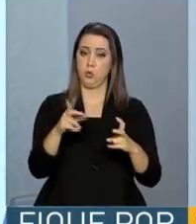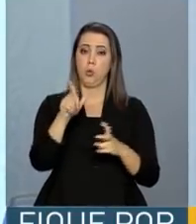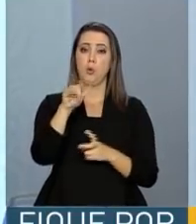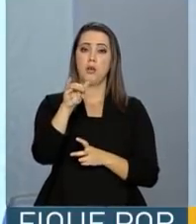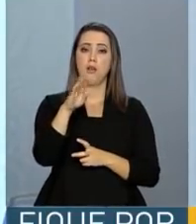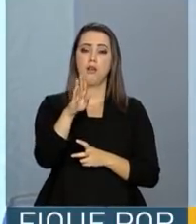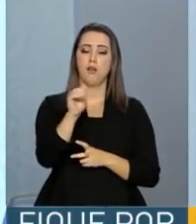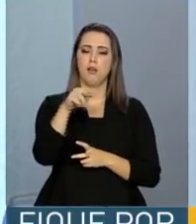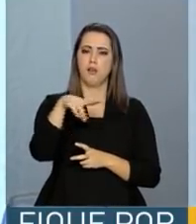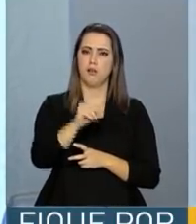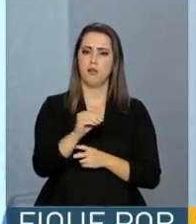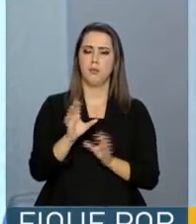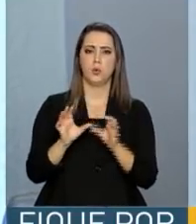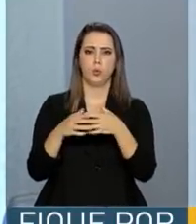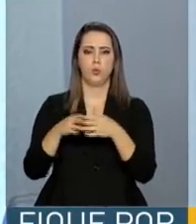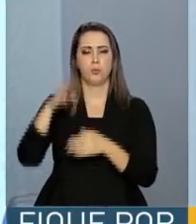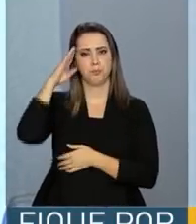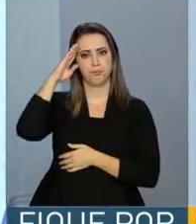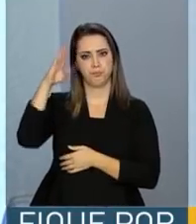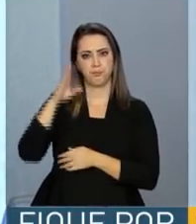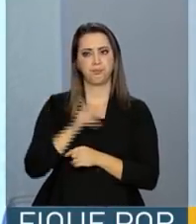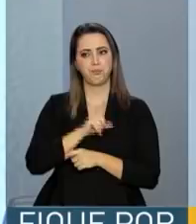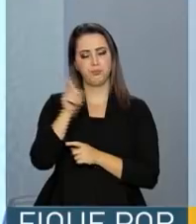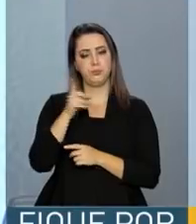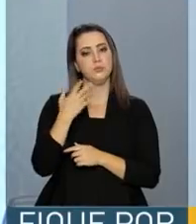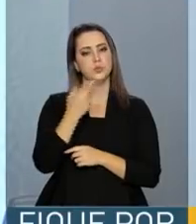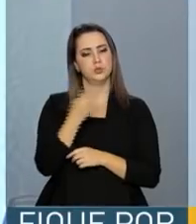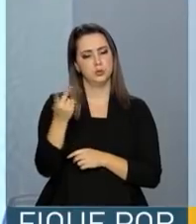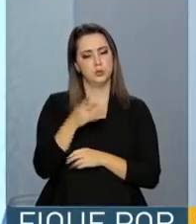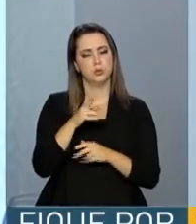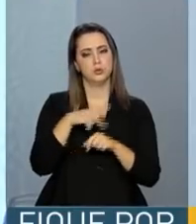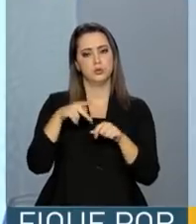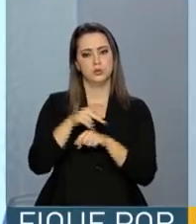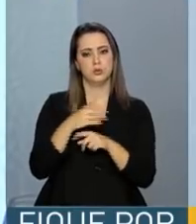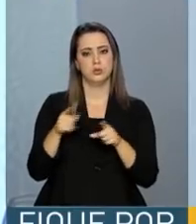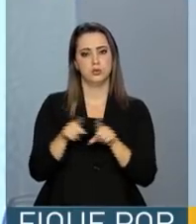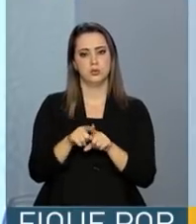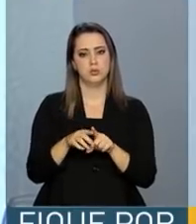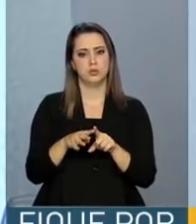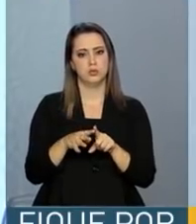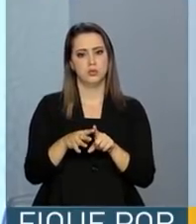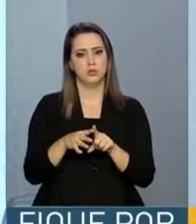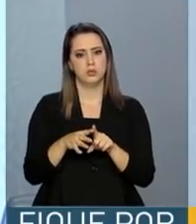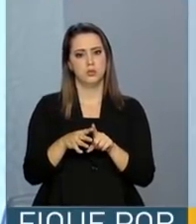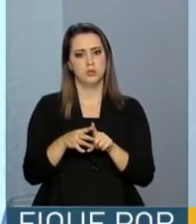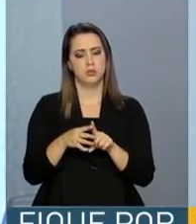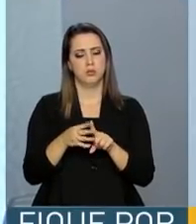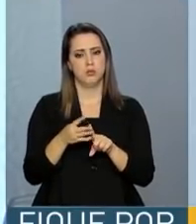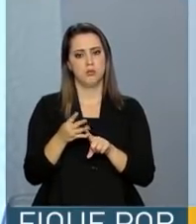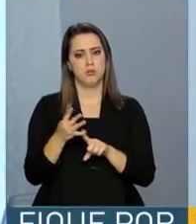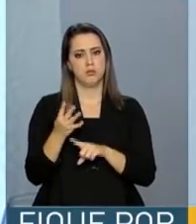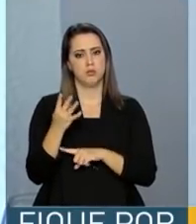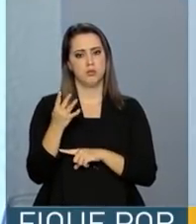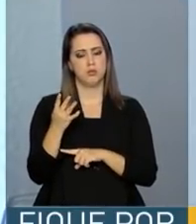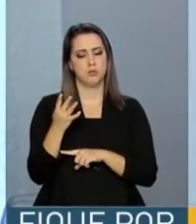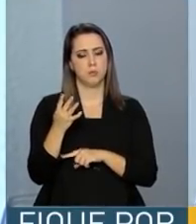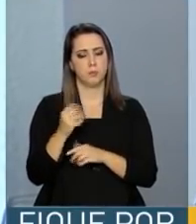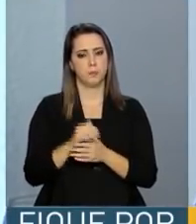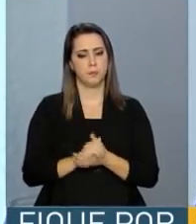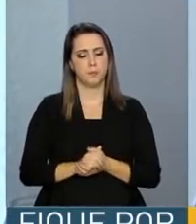outros países as forças armadas brasileiras a essas quatro com ventos de modernização da esquadra também